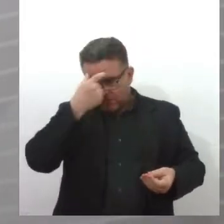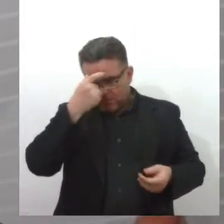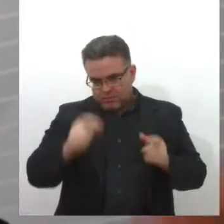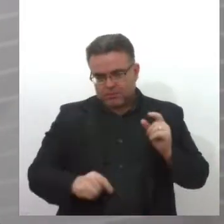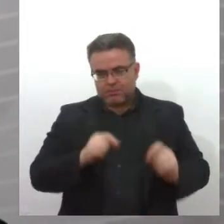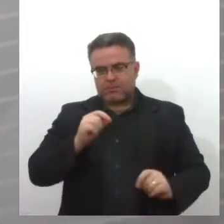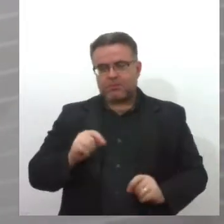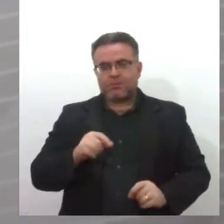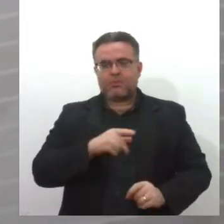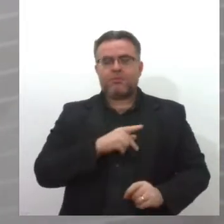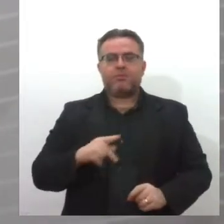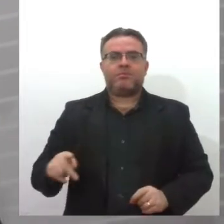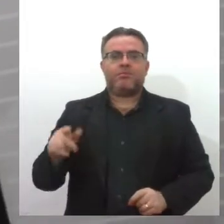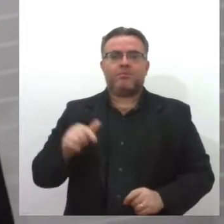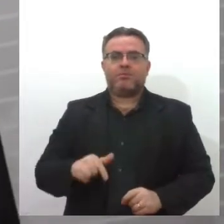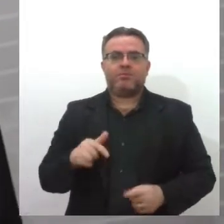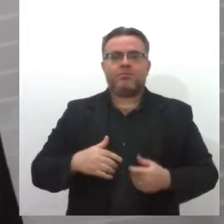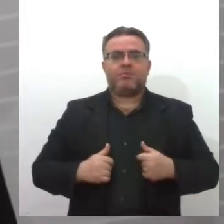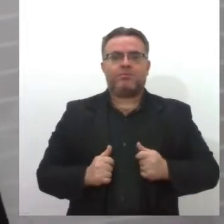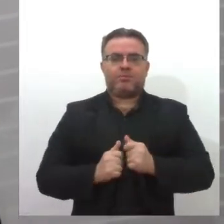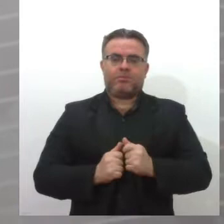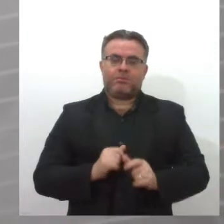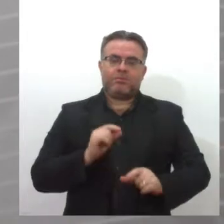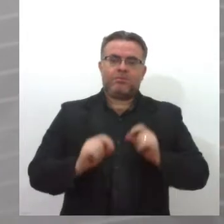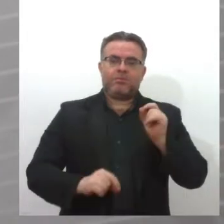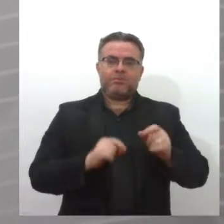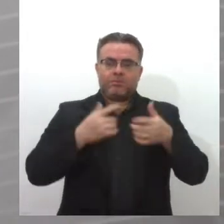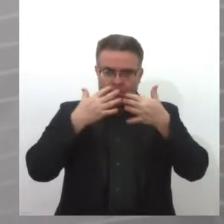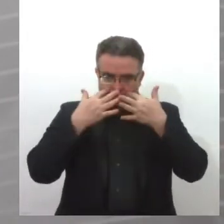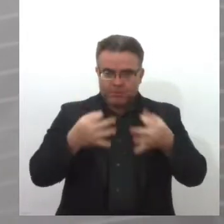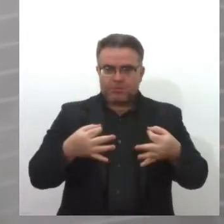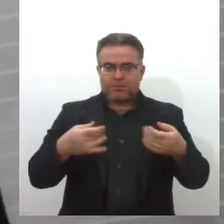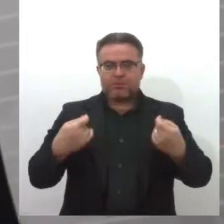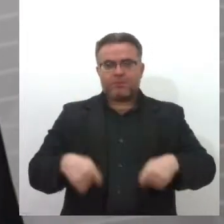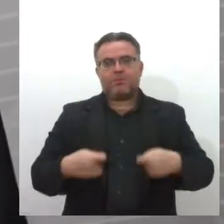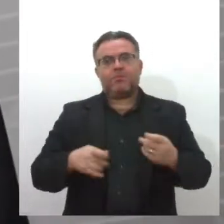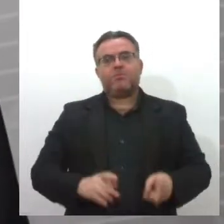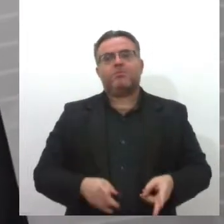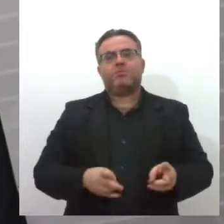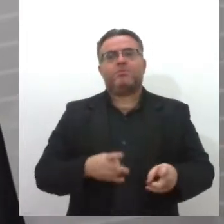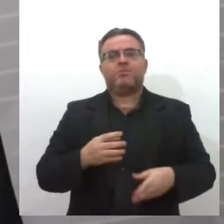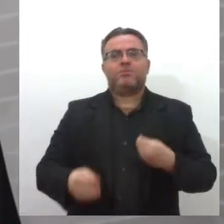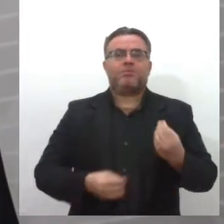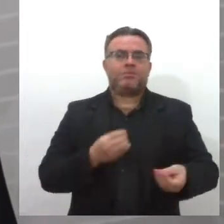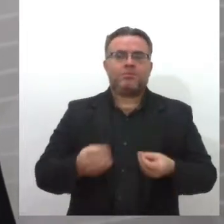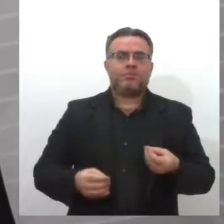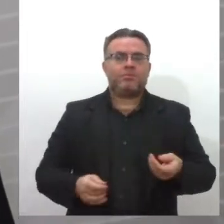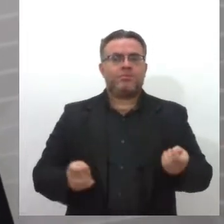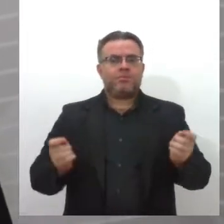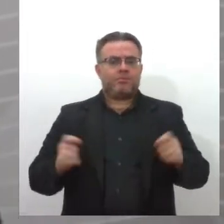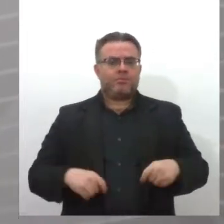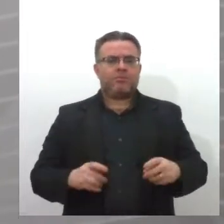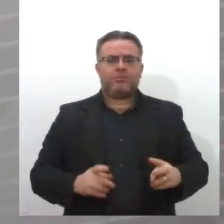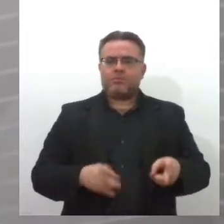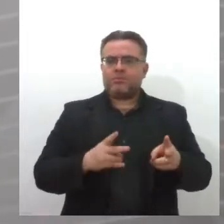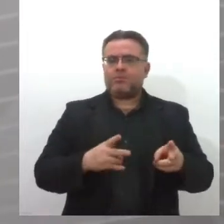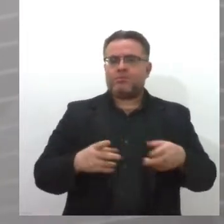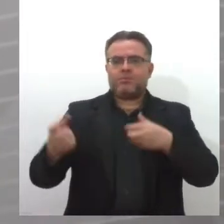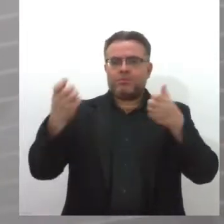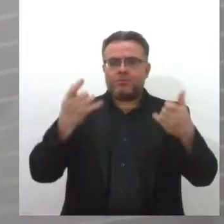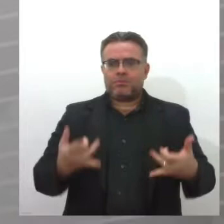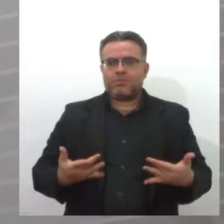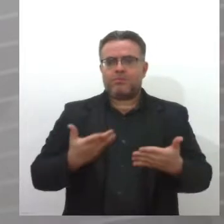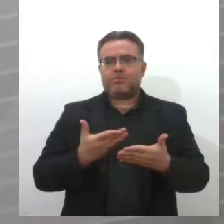da casa e a mesa diretora atenderá a solicitação que diz do seguinte, que assim